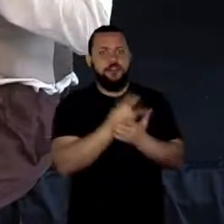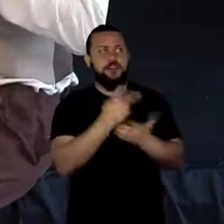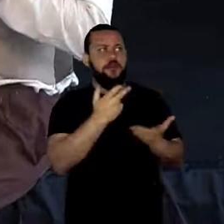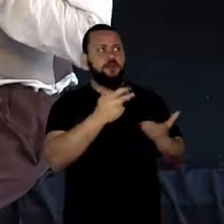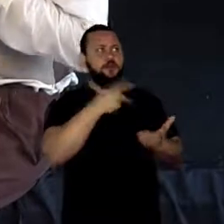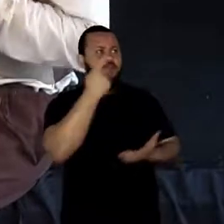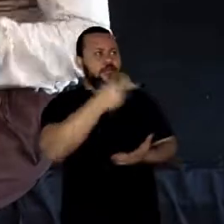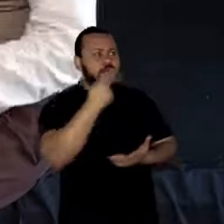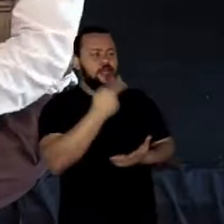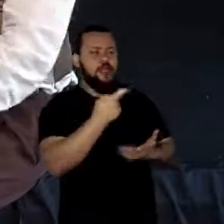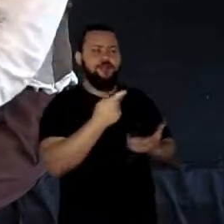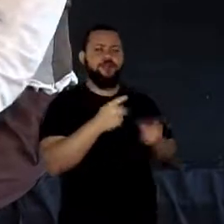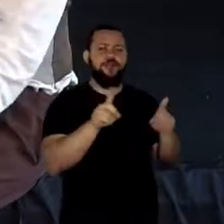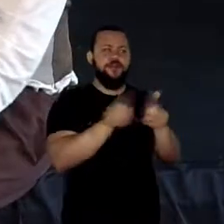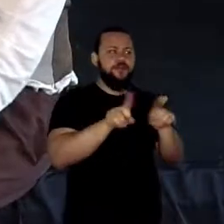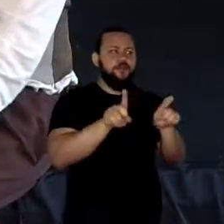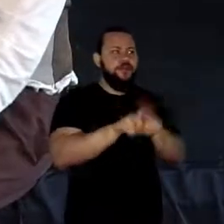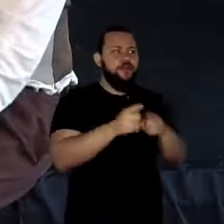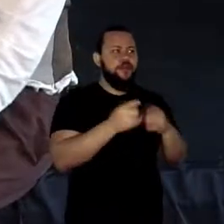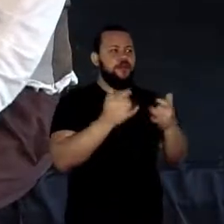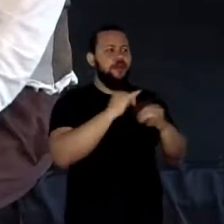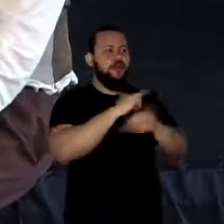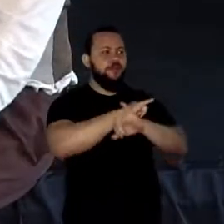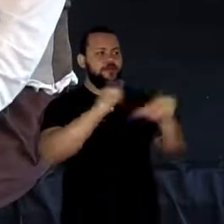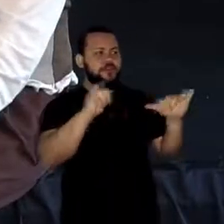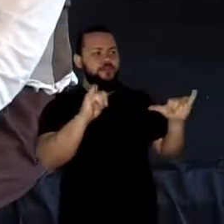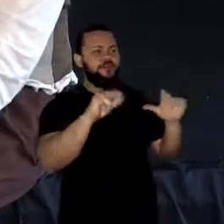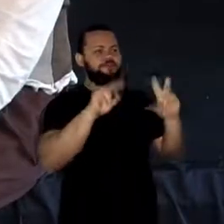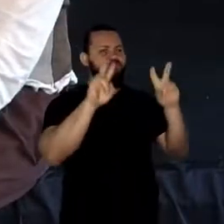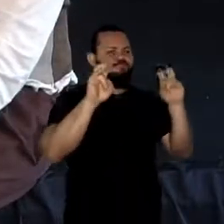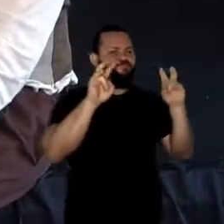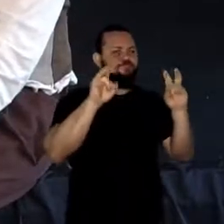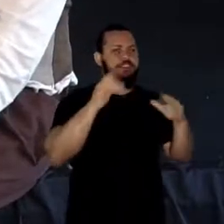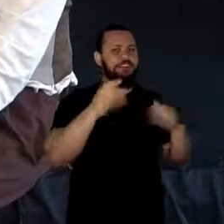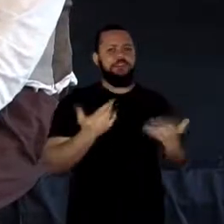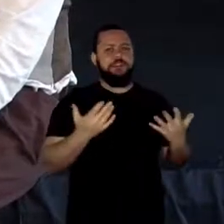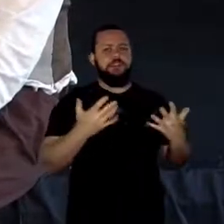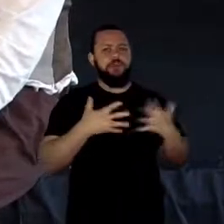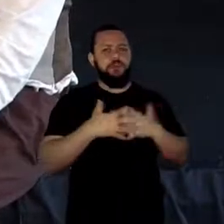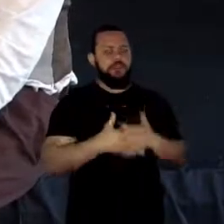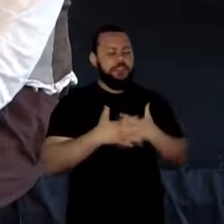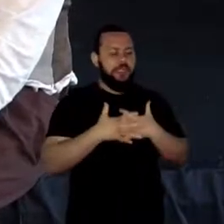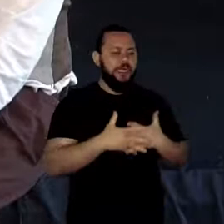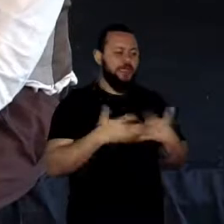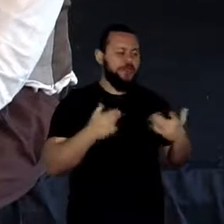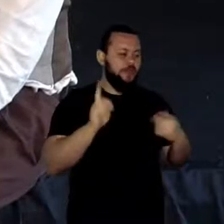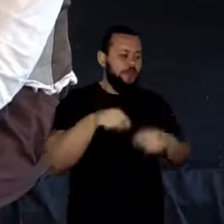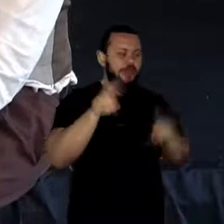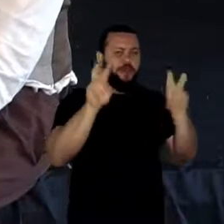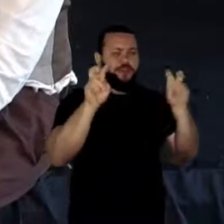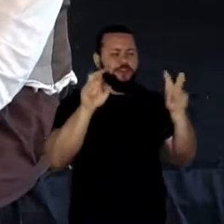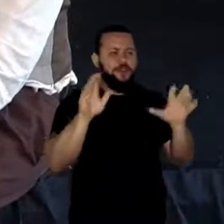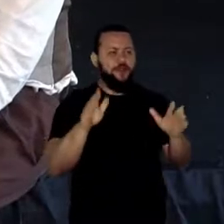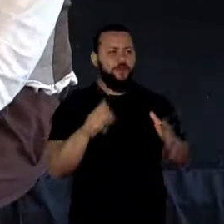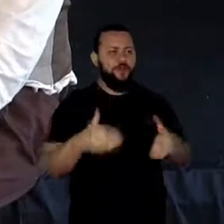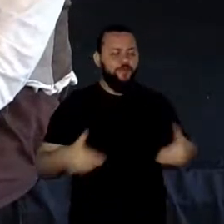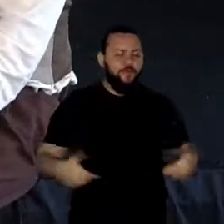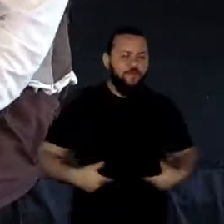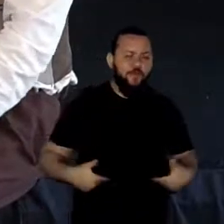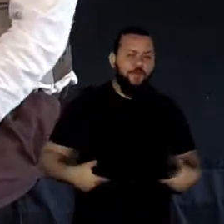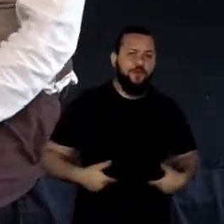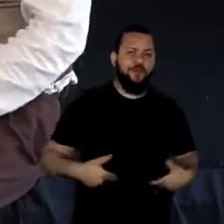sobre isso, e é uma temática complicadíssima, que é a questão da fome e a questão da desigualdade social,